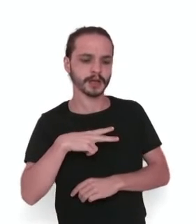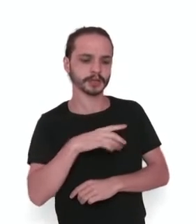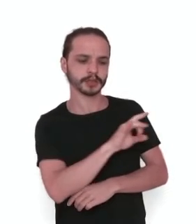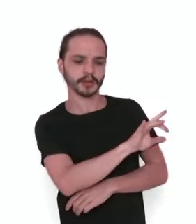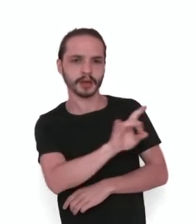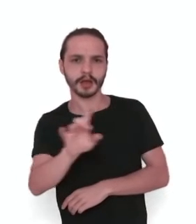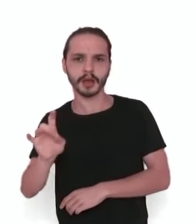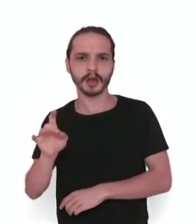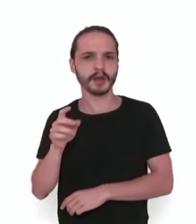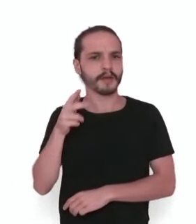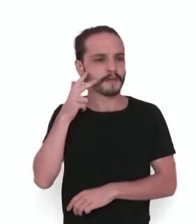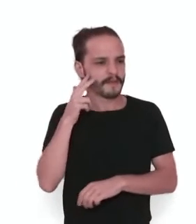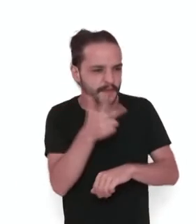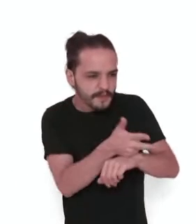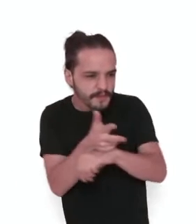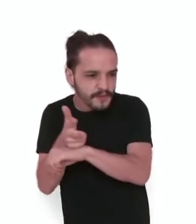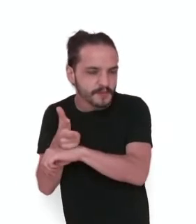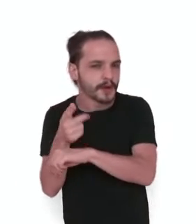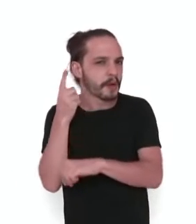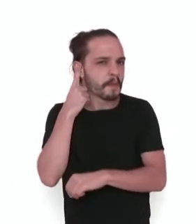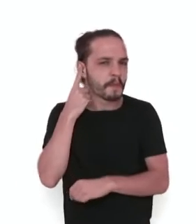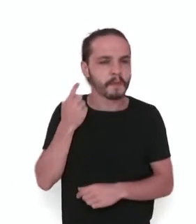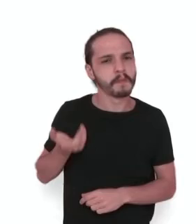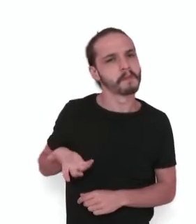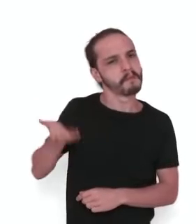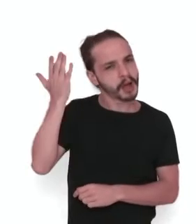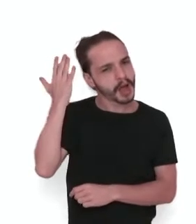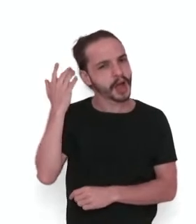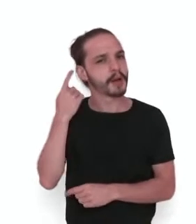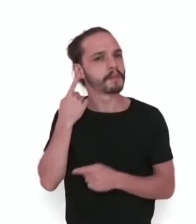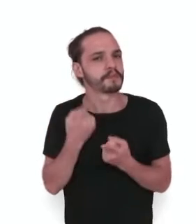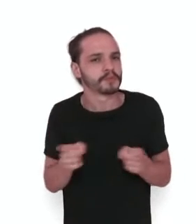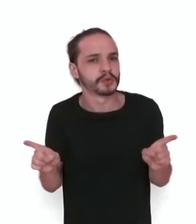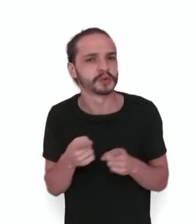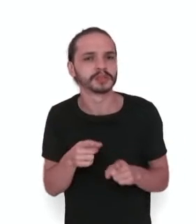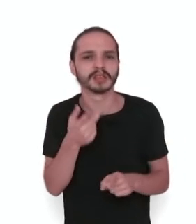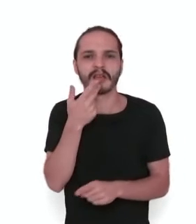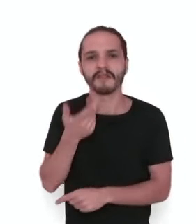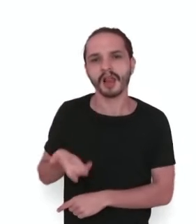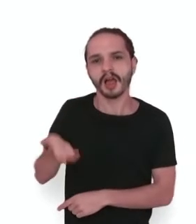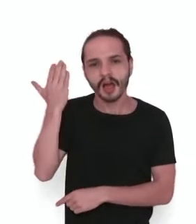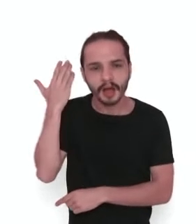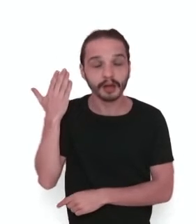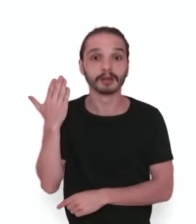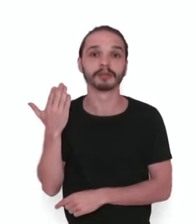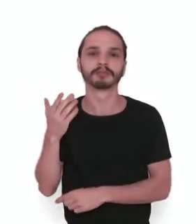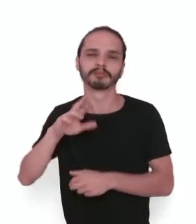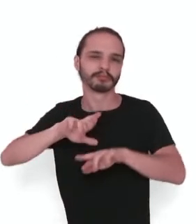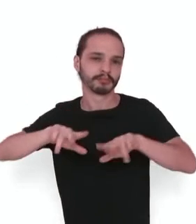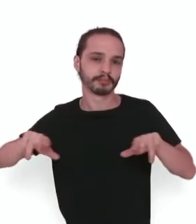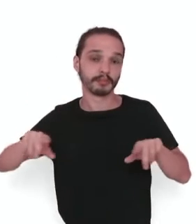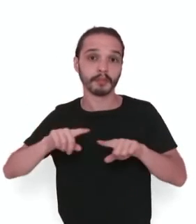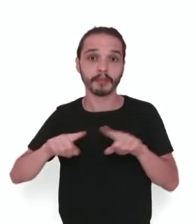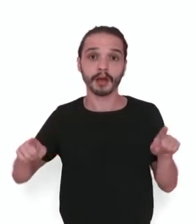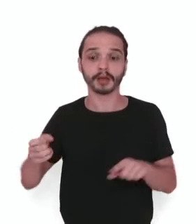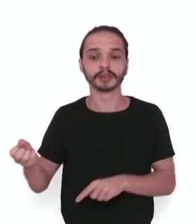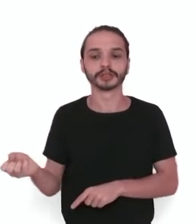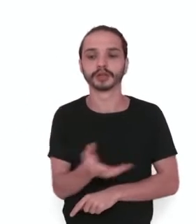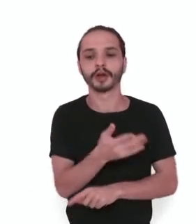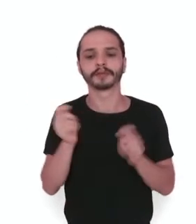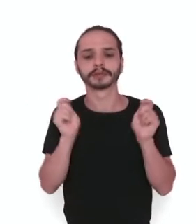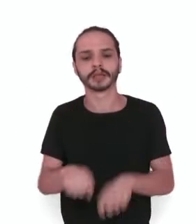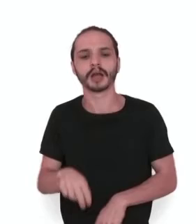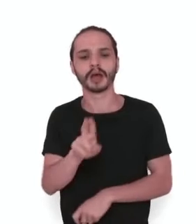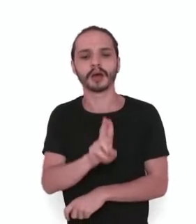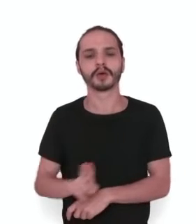filmando, ouvindo música, falando alto, etc. Porém, essa nova possibilidade de uso nos encheu de